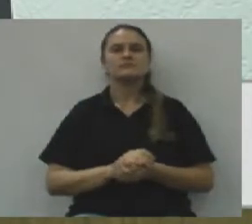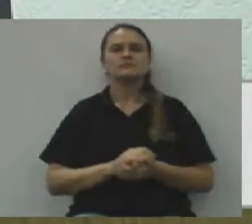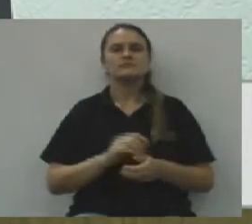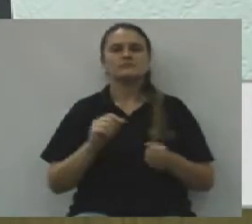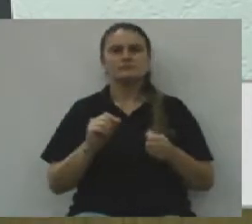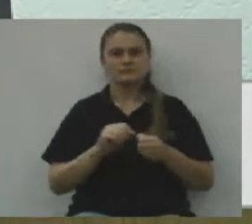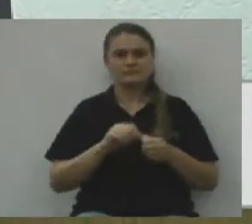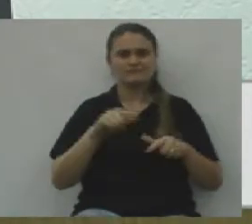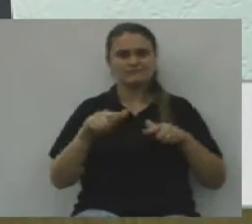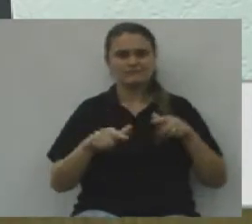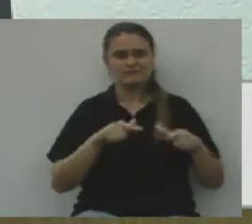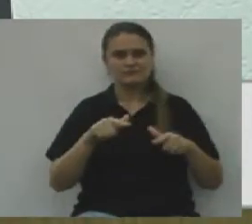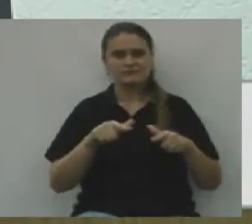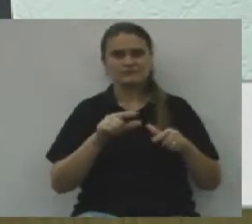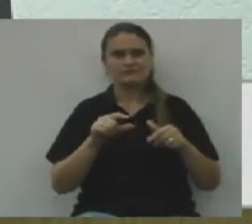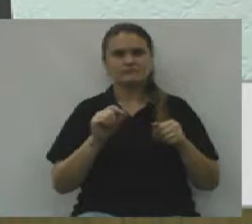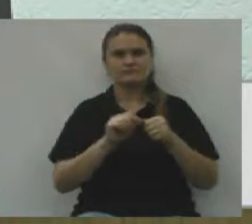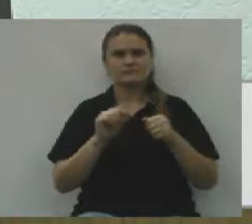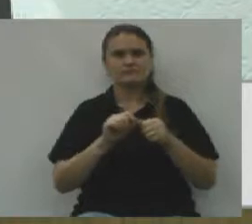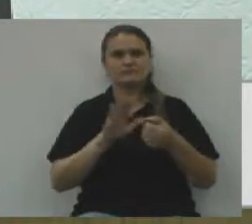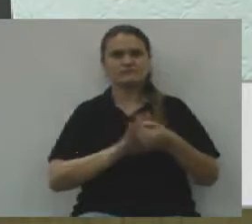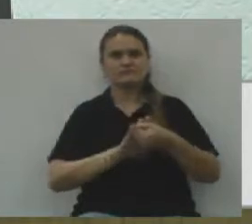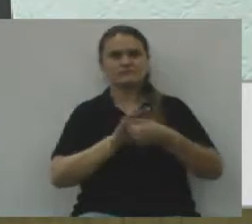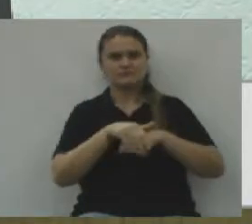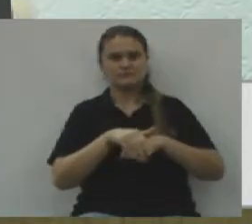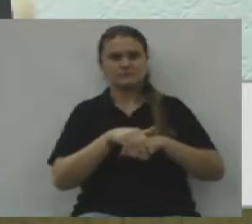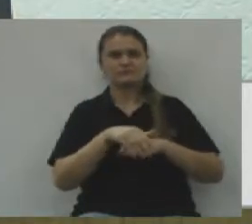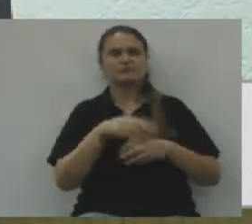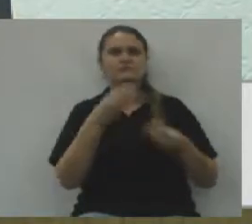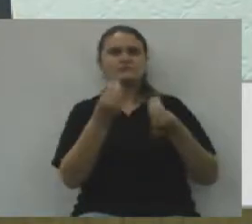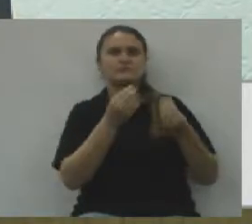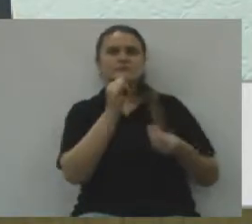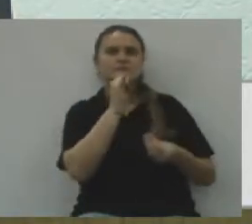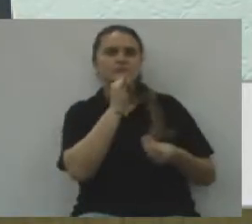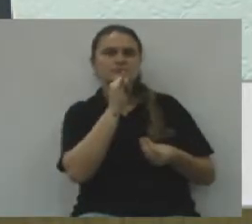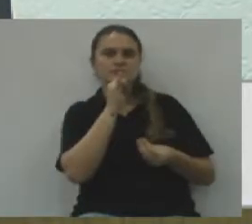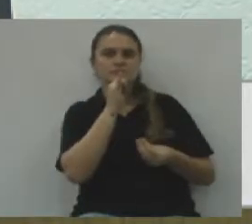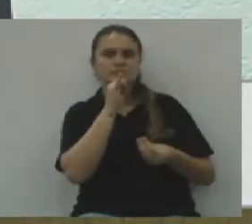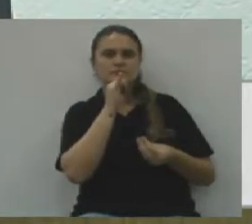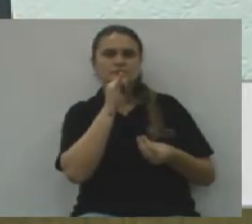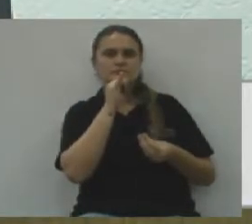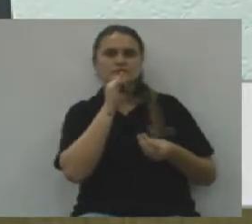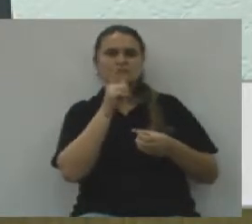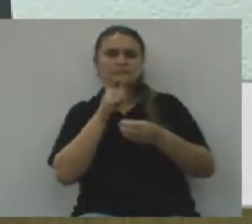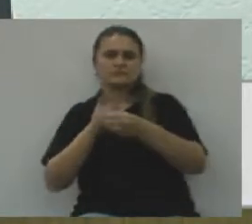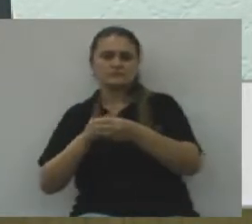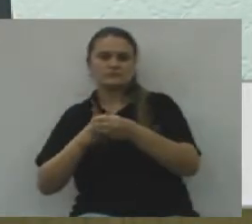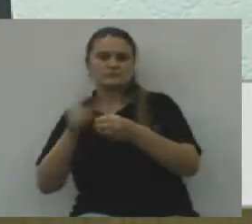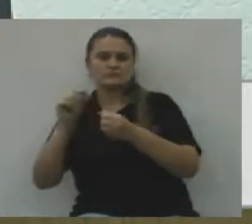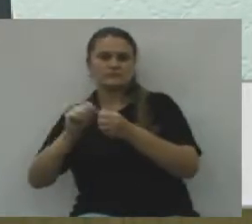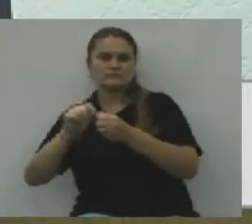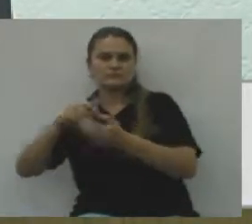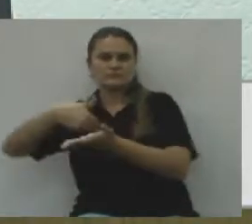deste serviço ser realizado à noite, a exemplo de nossa cidade vizinha, Porto